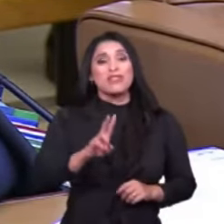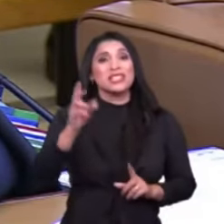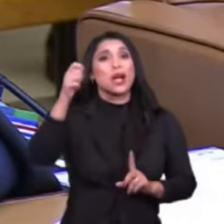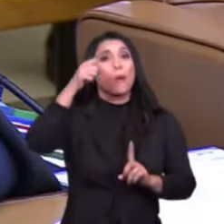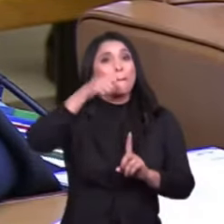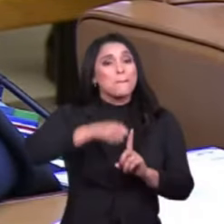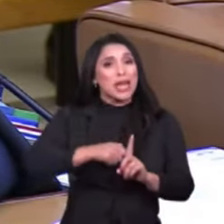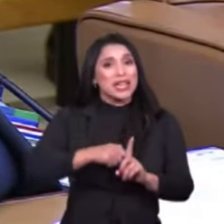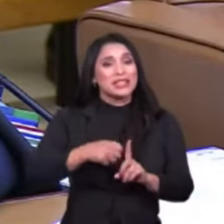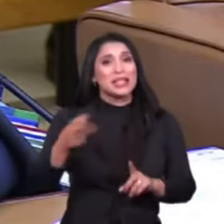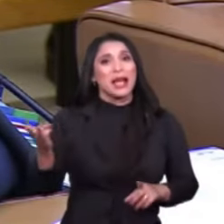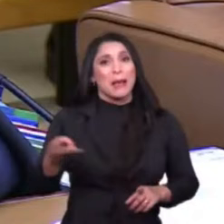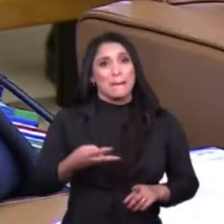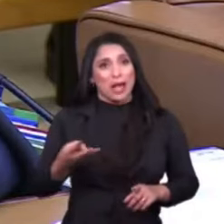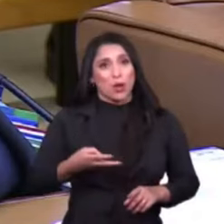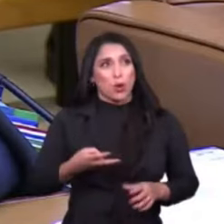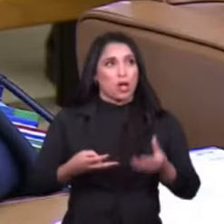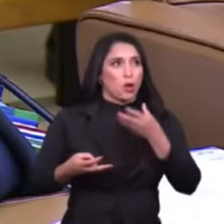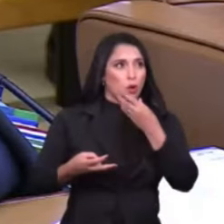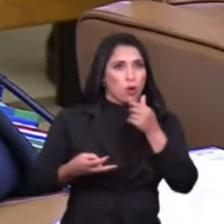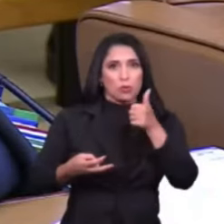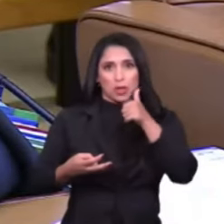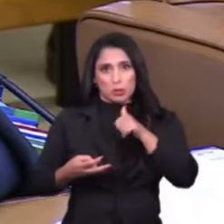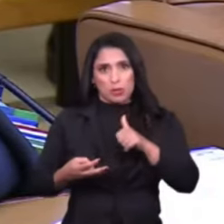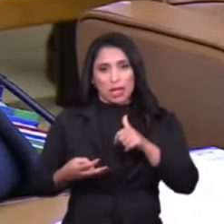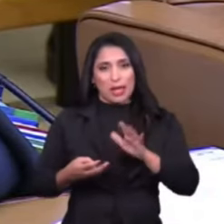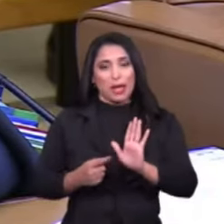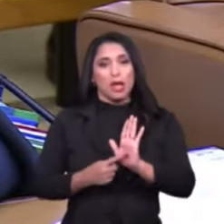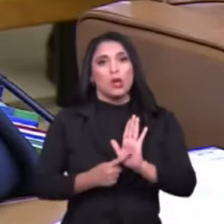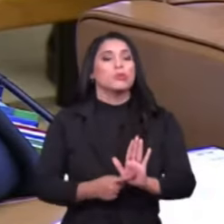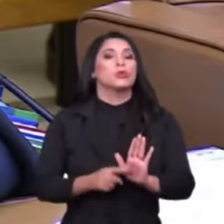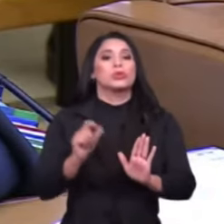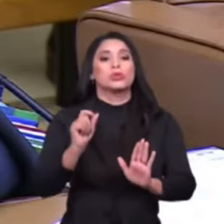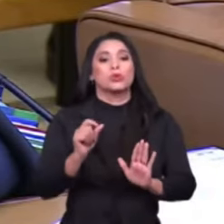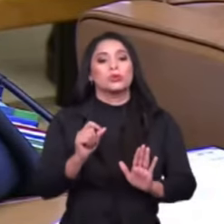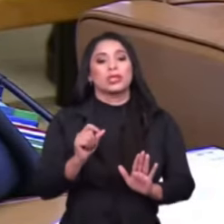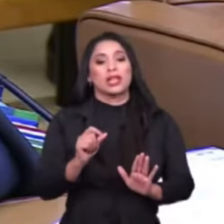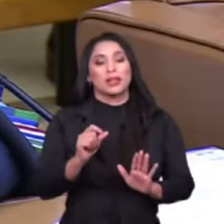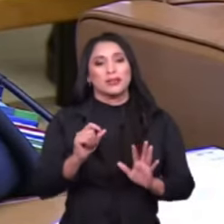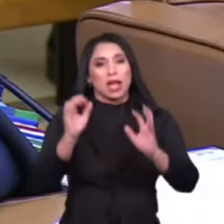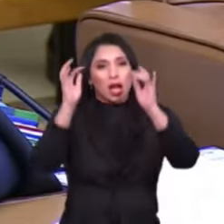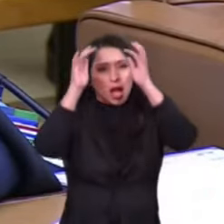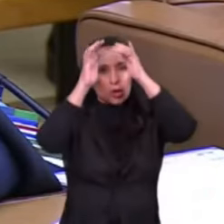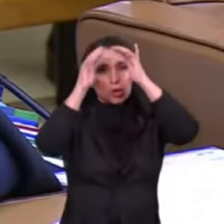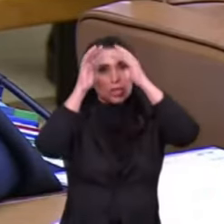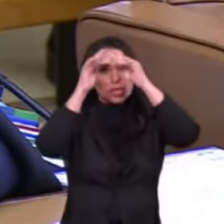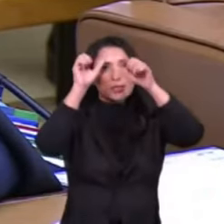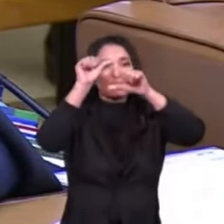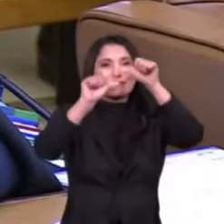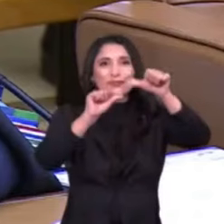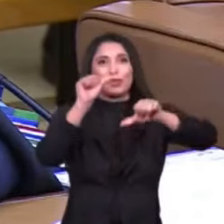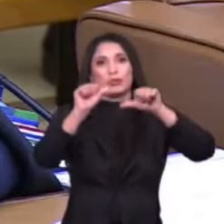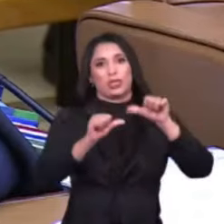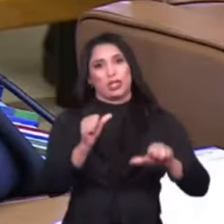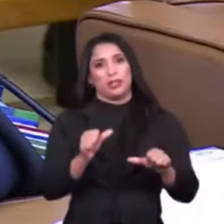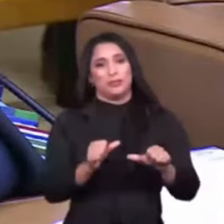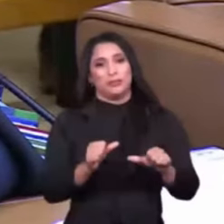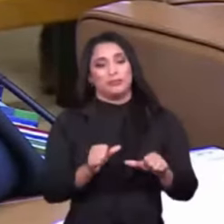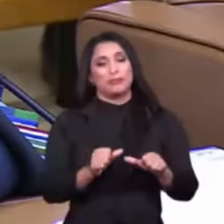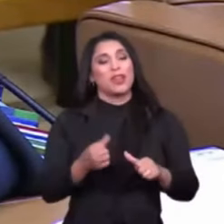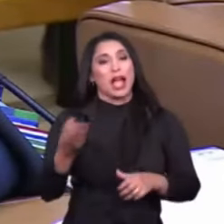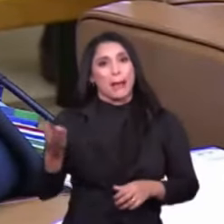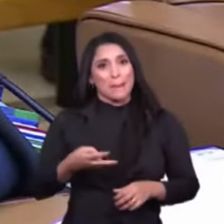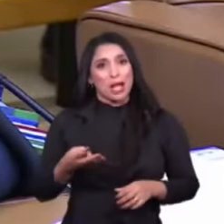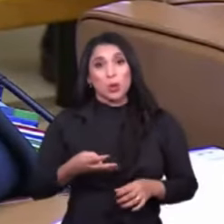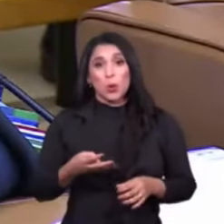uma vez ao mês de ambos os sexos mostraram alterações na cognição. A maconha é mais prejudicial